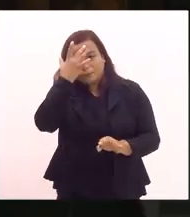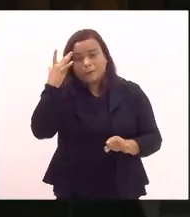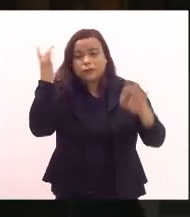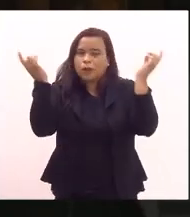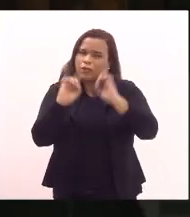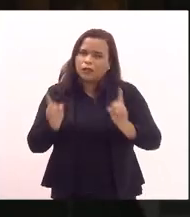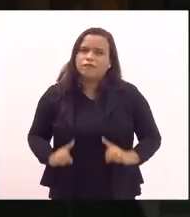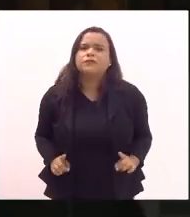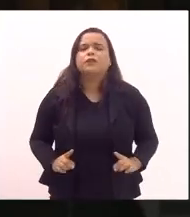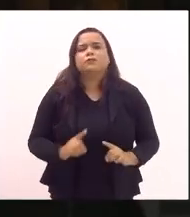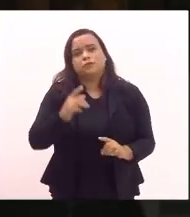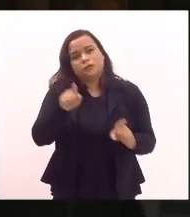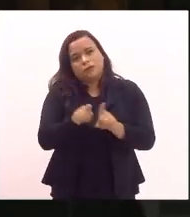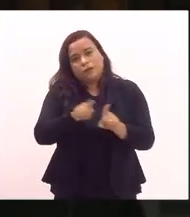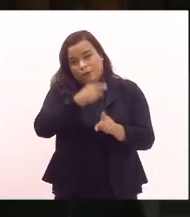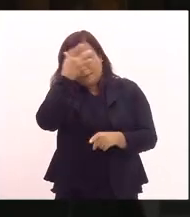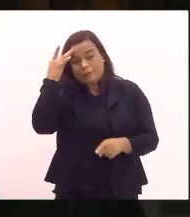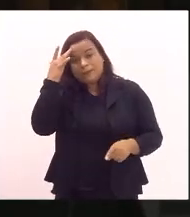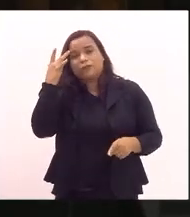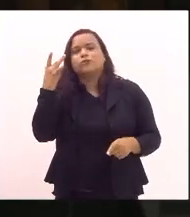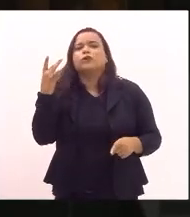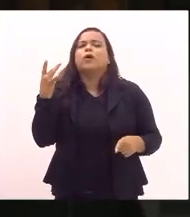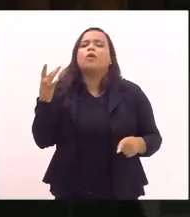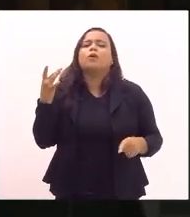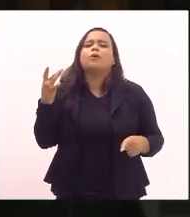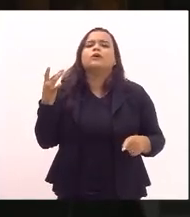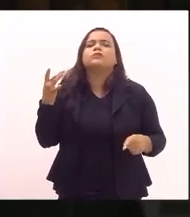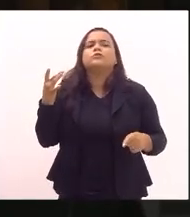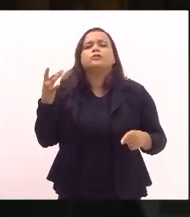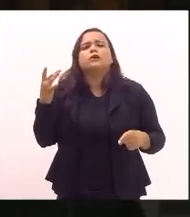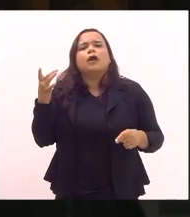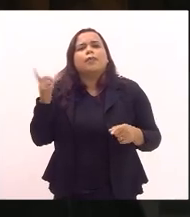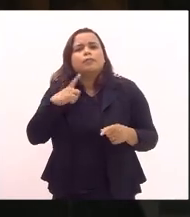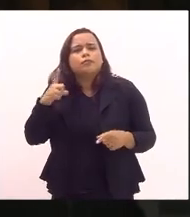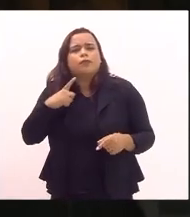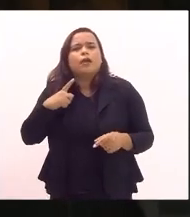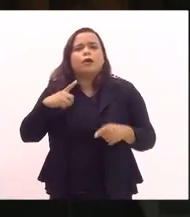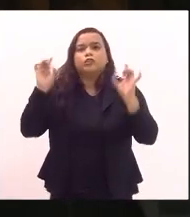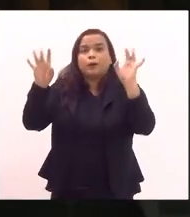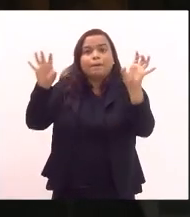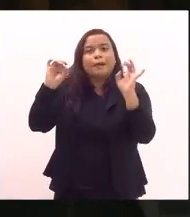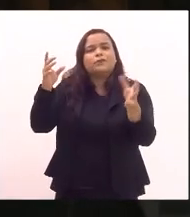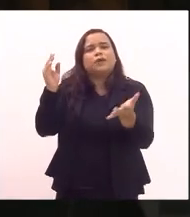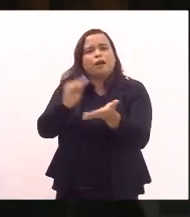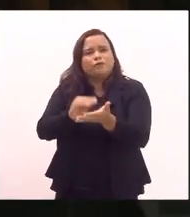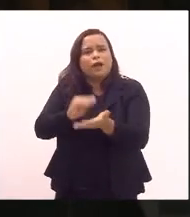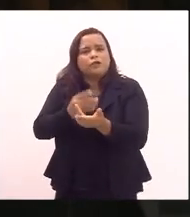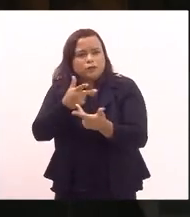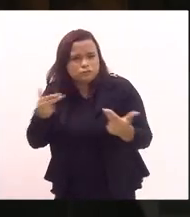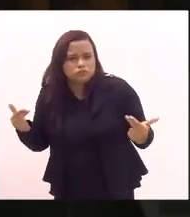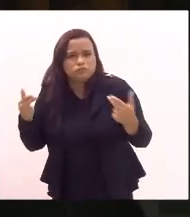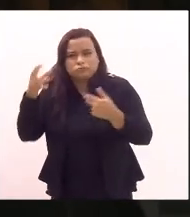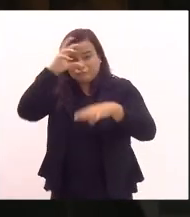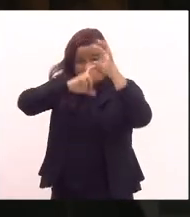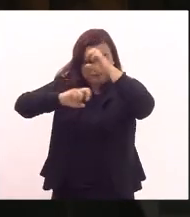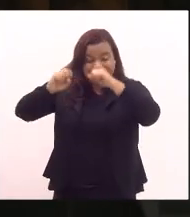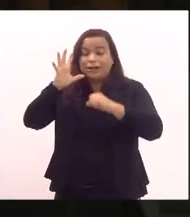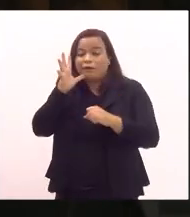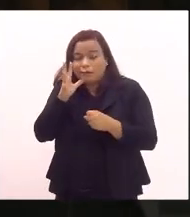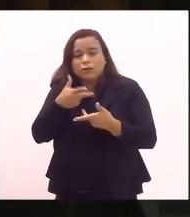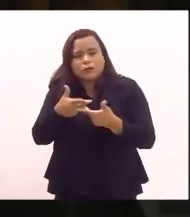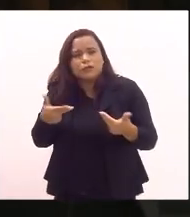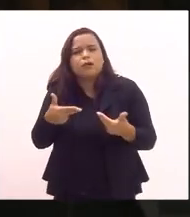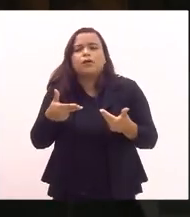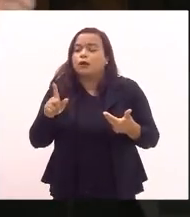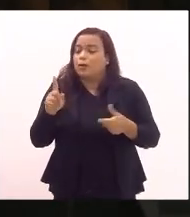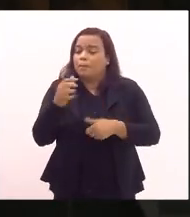com deficiência das pessoas com necessidades especiais ensino e aprendizagem tá completamente desmontada não tem profissionais